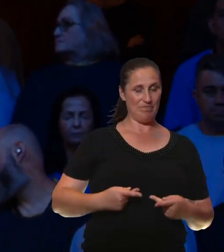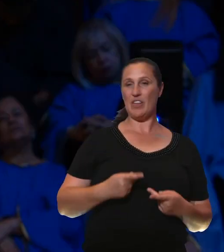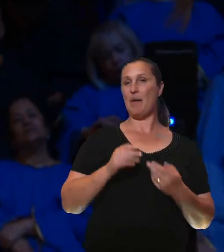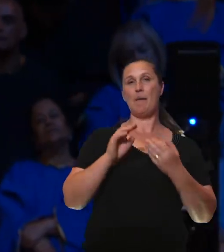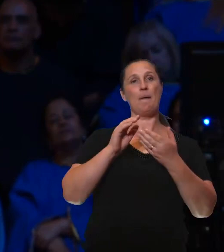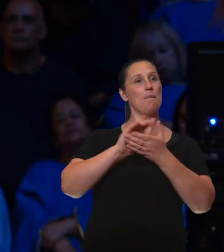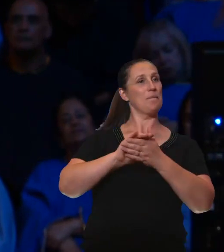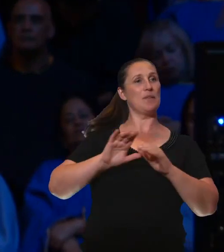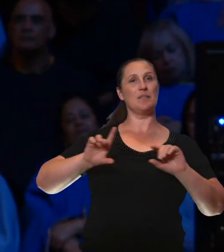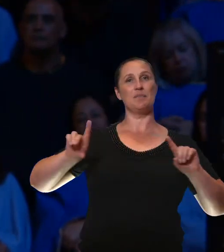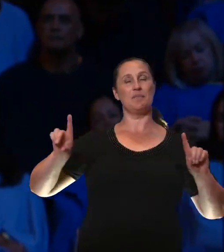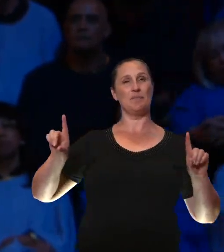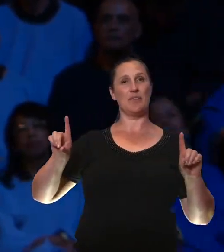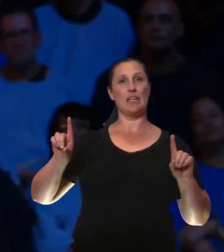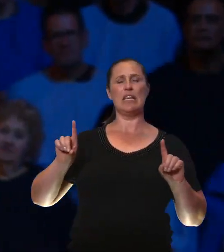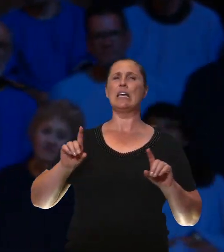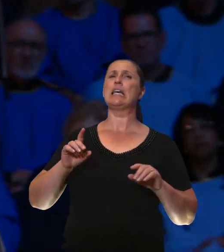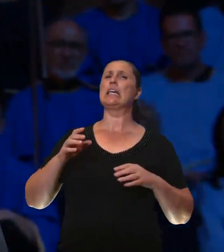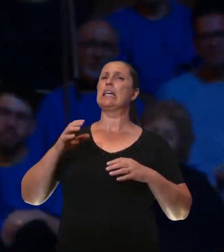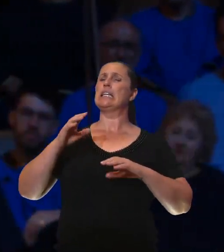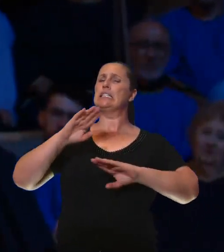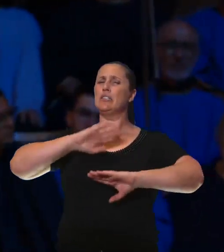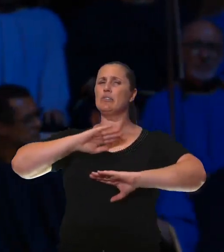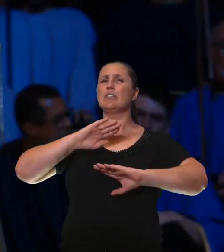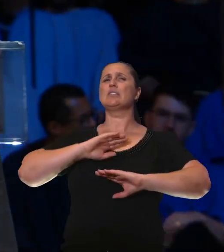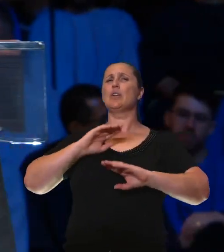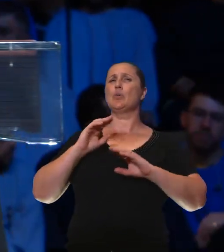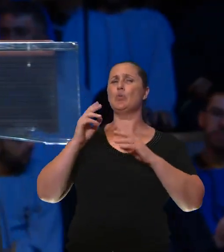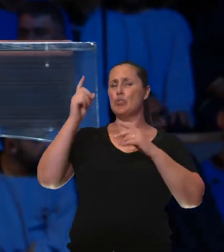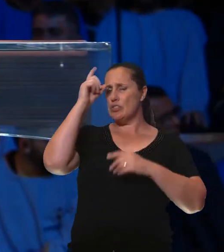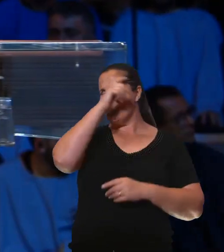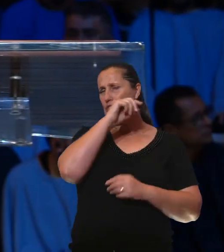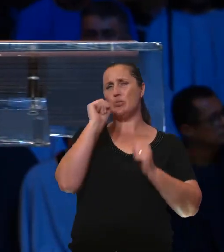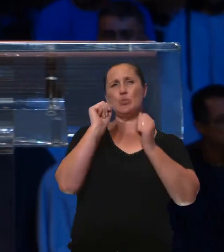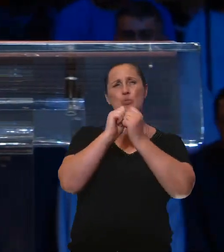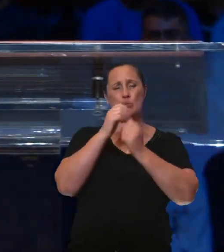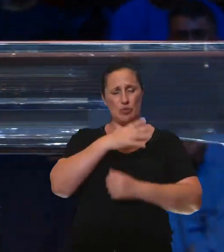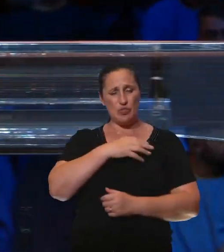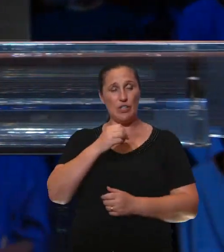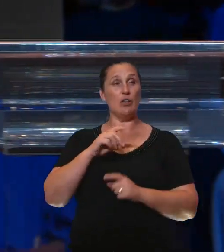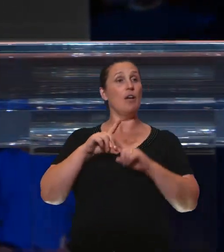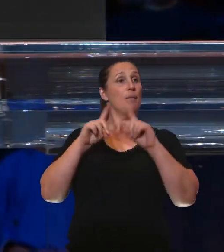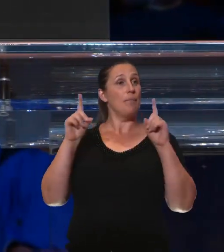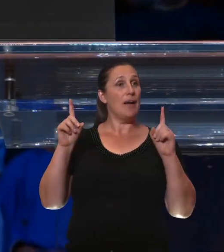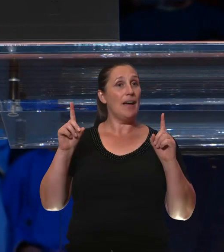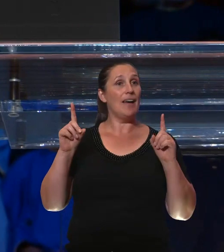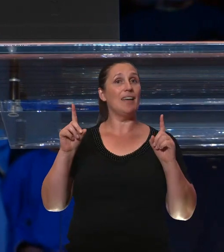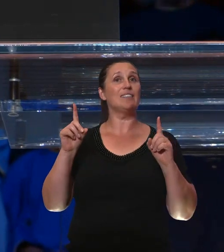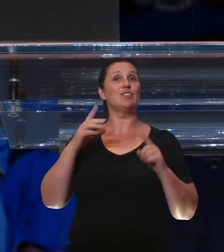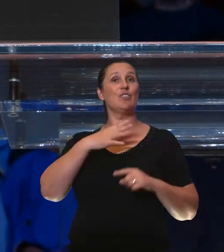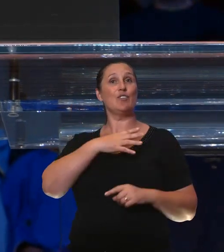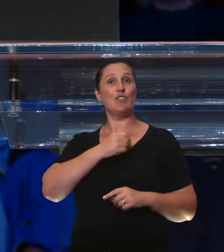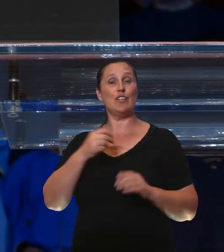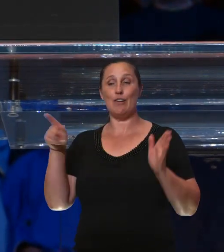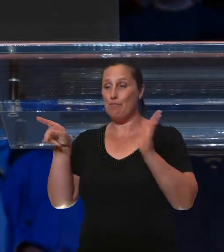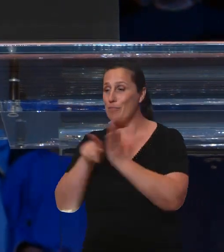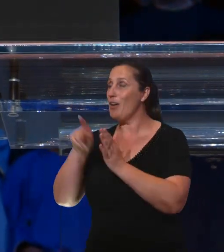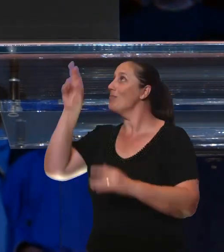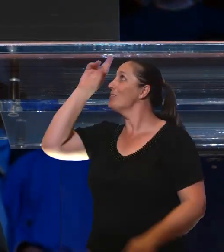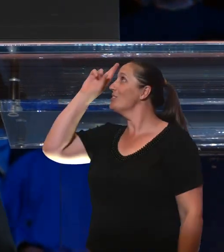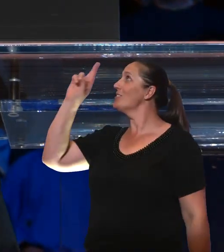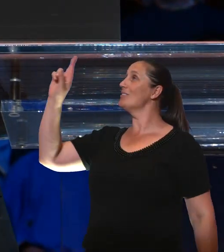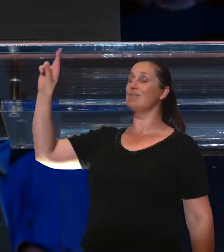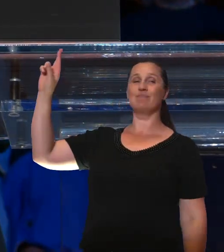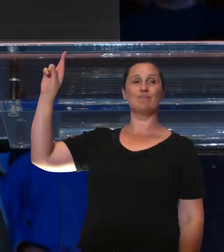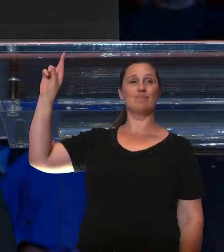Situações complicadas com os nossos filhos, mas nós temos uma palavra: os filhos são herança do Senhor.